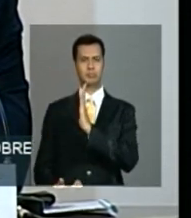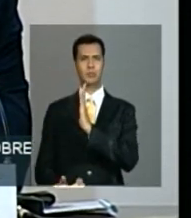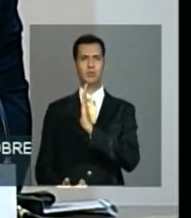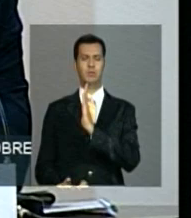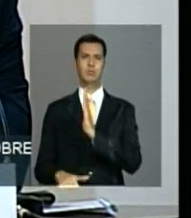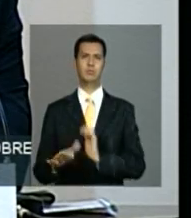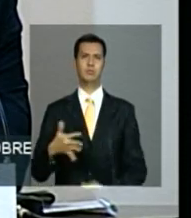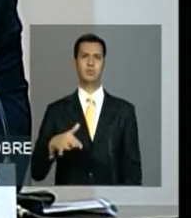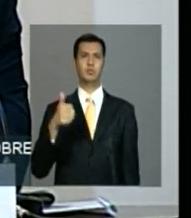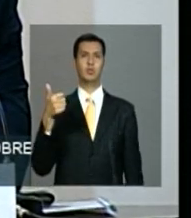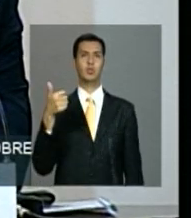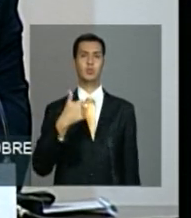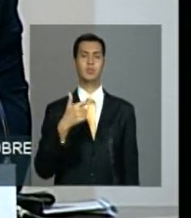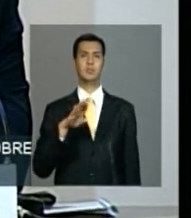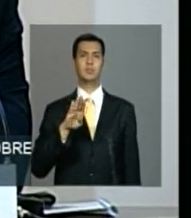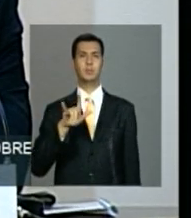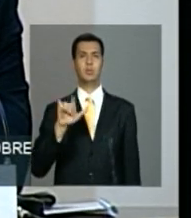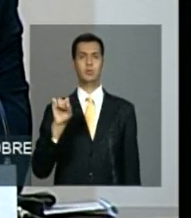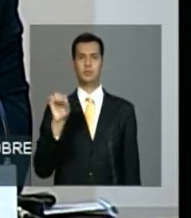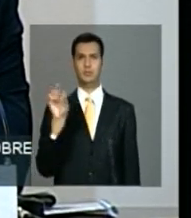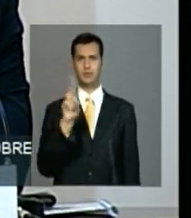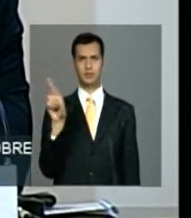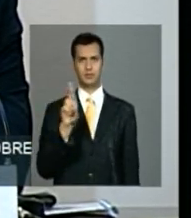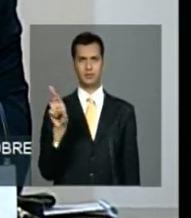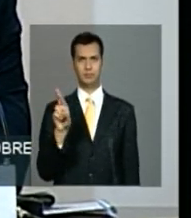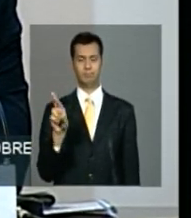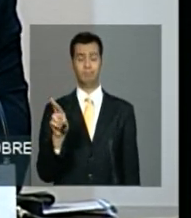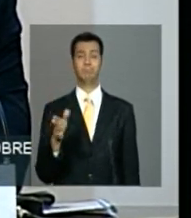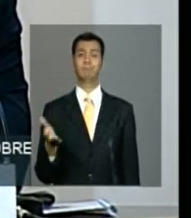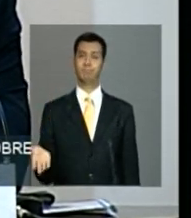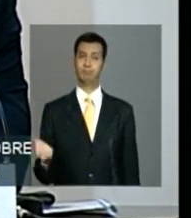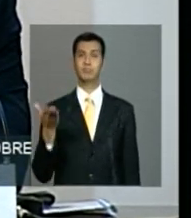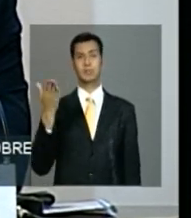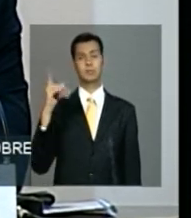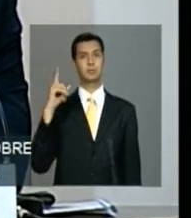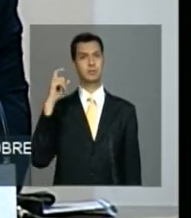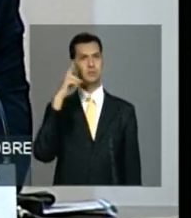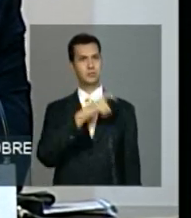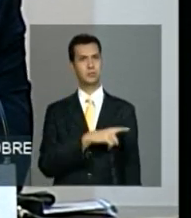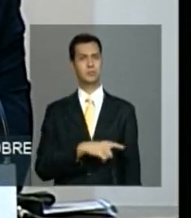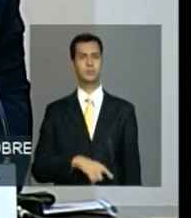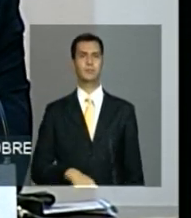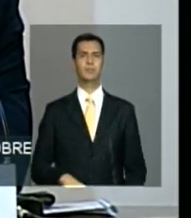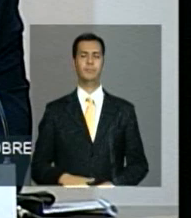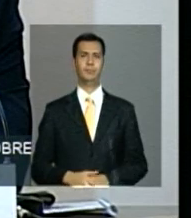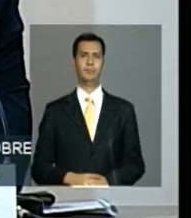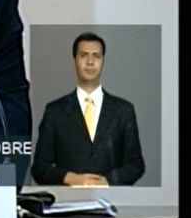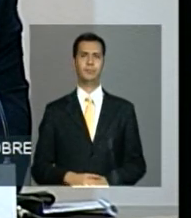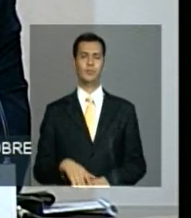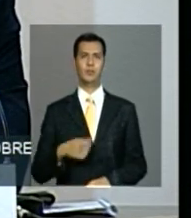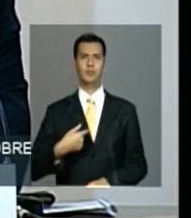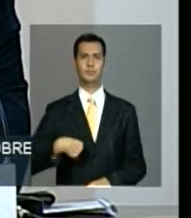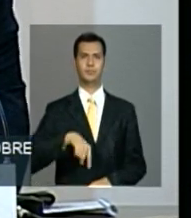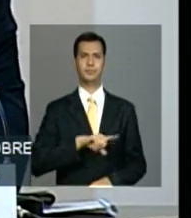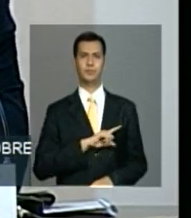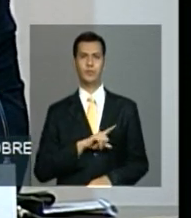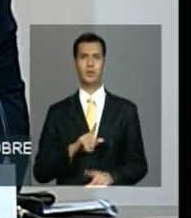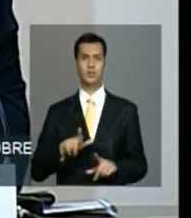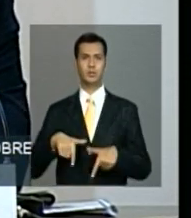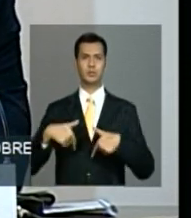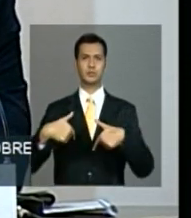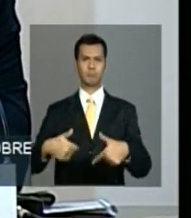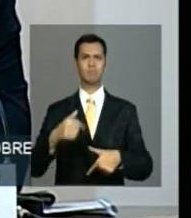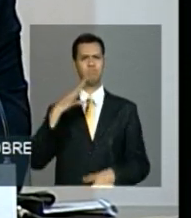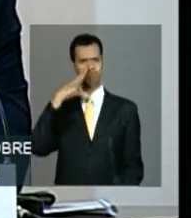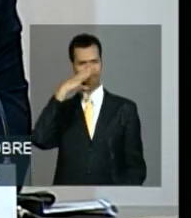da ordem de 12 bilhões deais É essa a realidade que nós estamos enfrentando e estamos enfrentando com muita